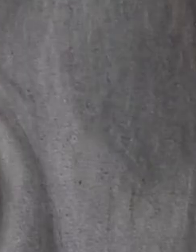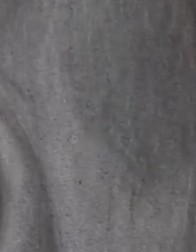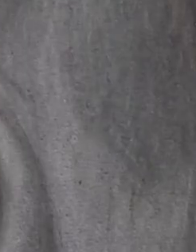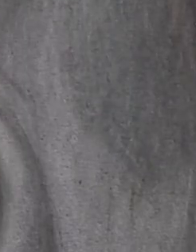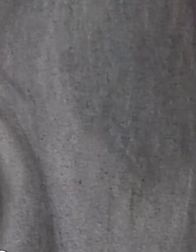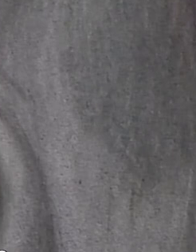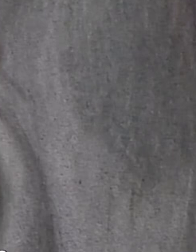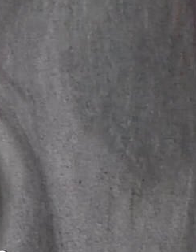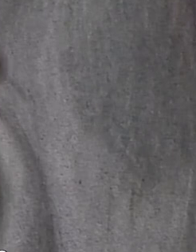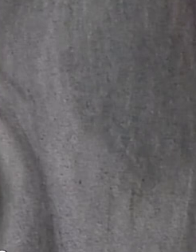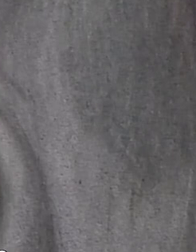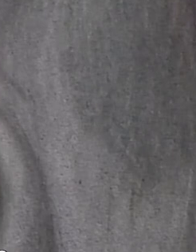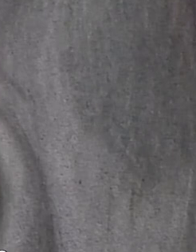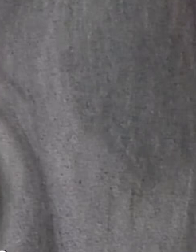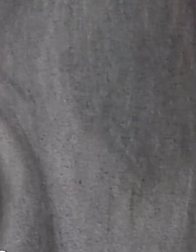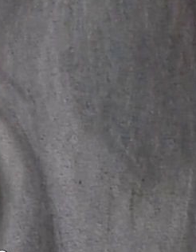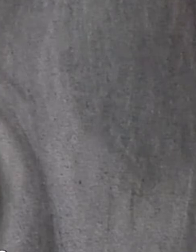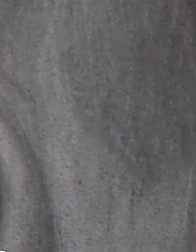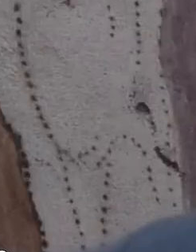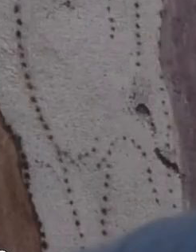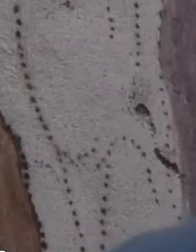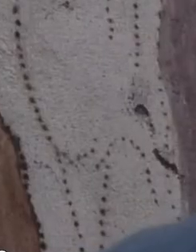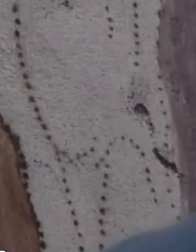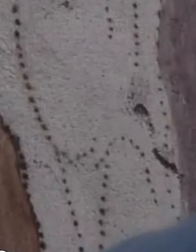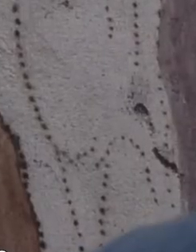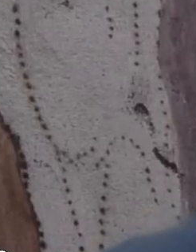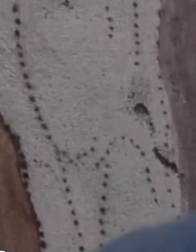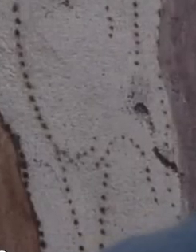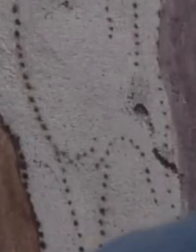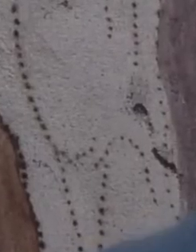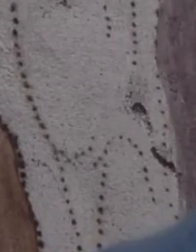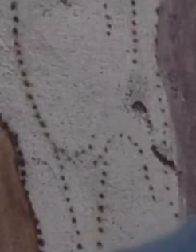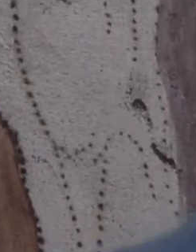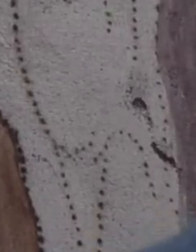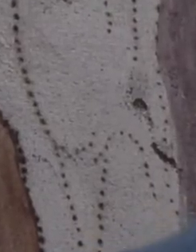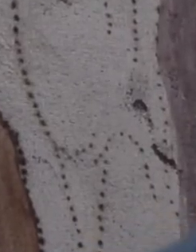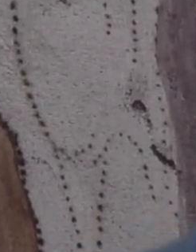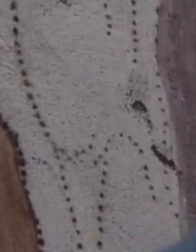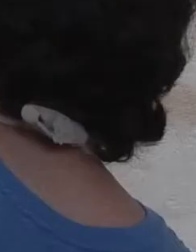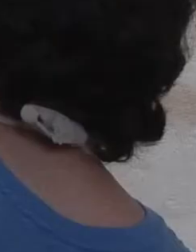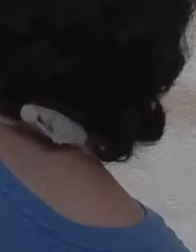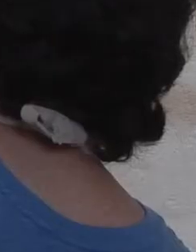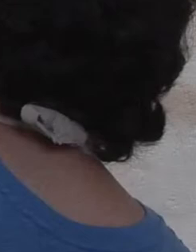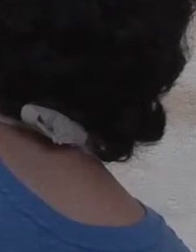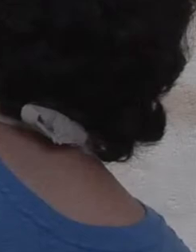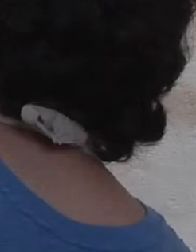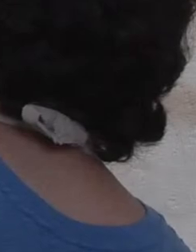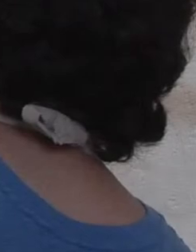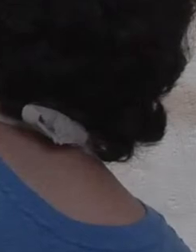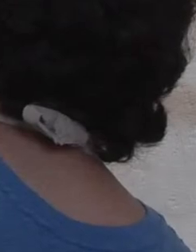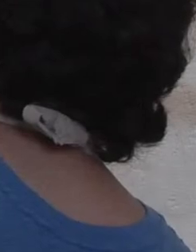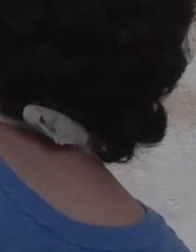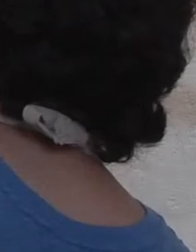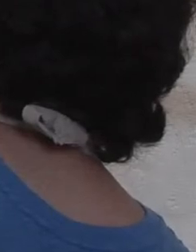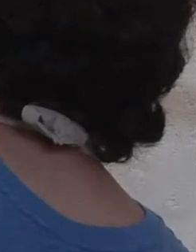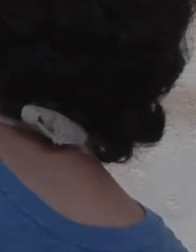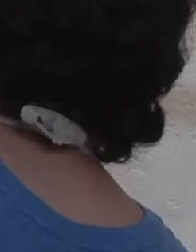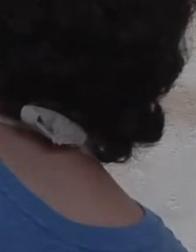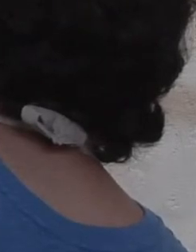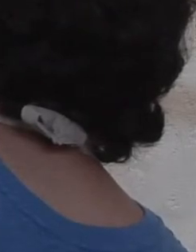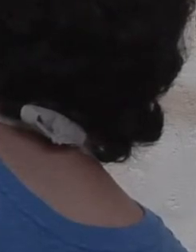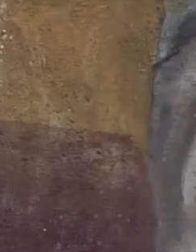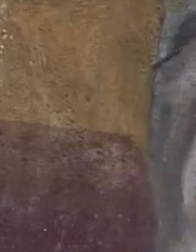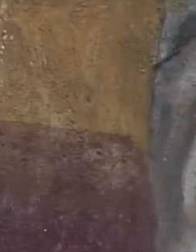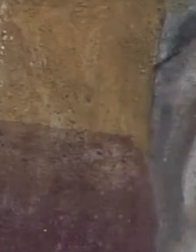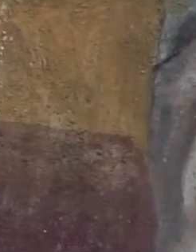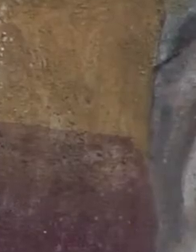O trabalho, então, é uma espécie de quebra-cabeça. É um quebra-cabeça. Você vai tirando do estudo, do teu papel de transporte, os pedaços,